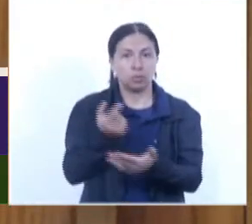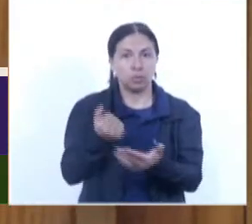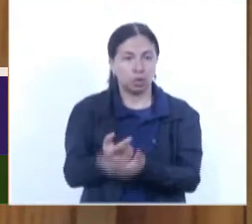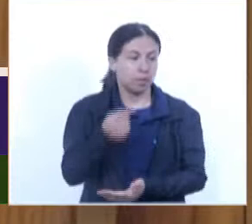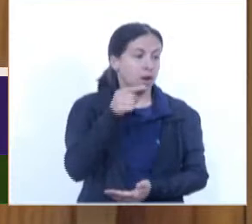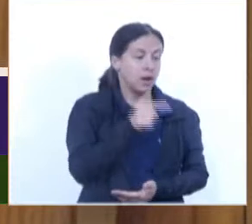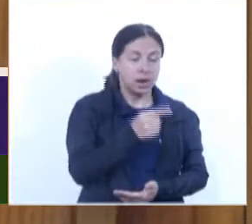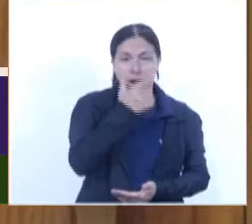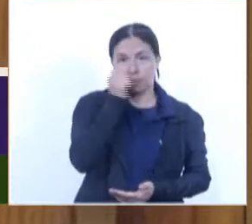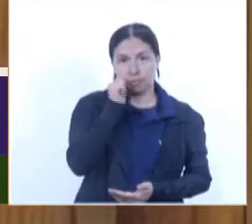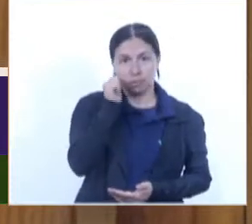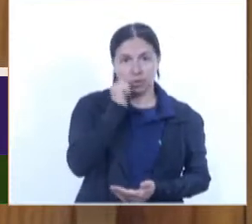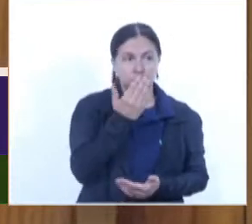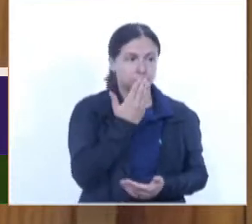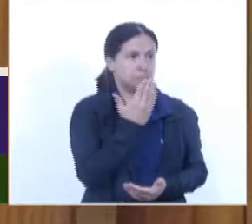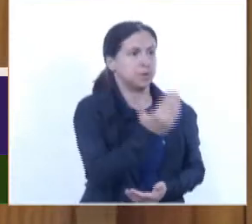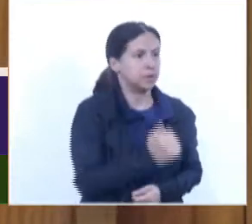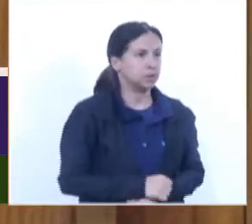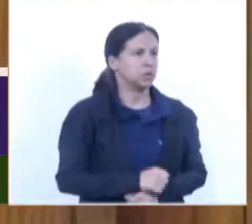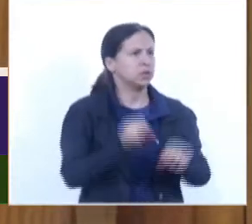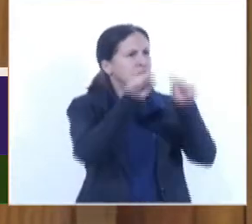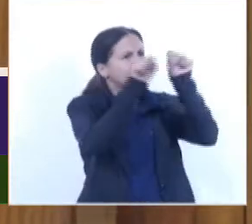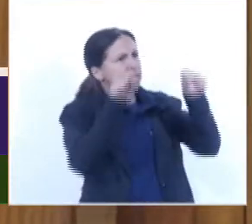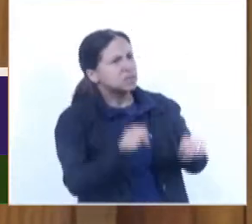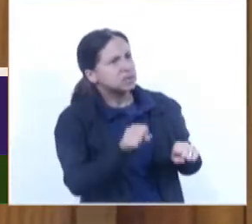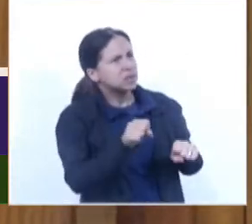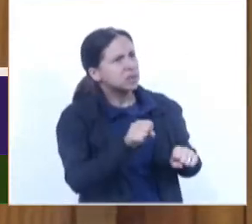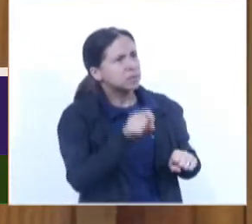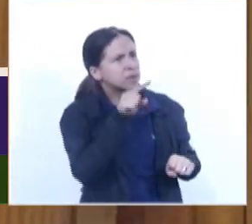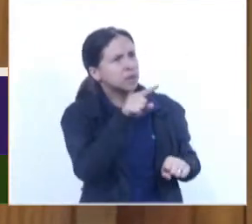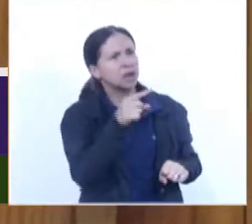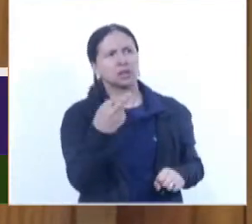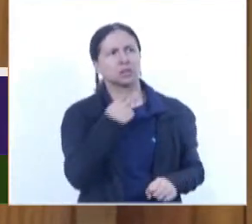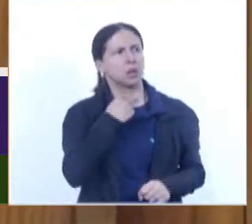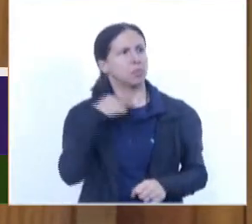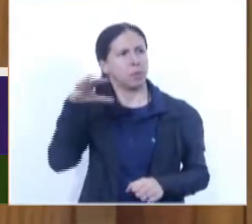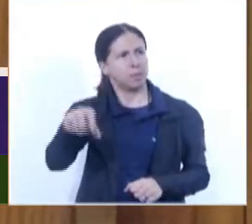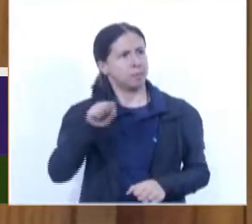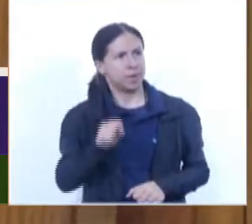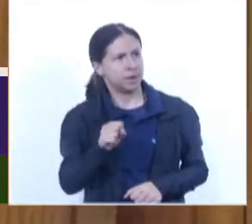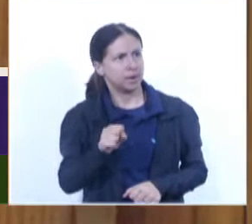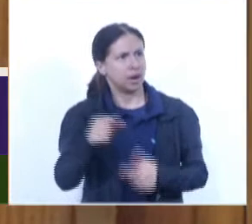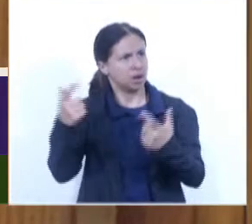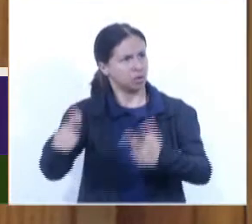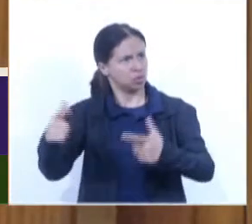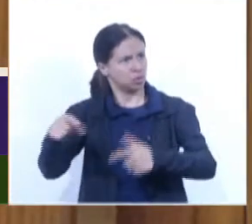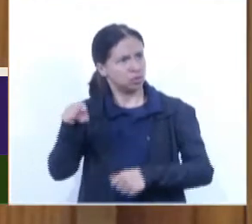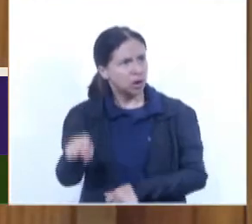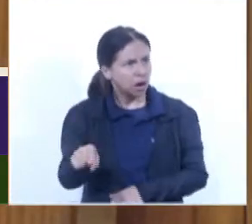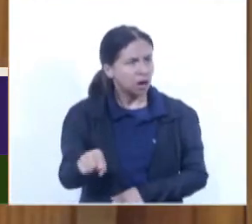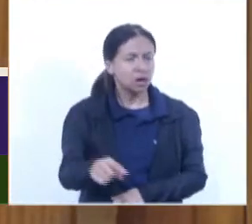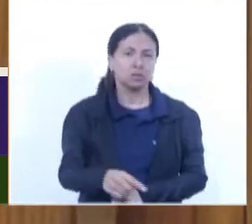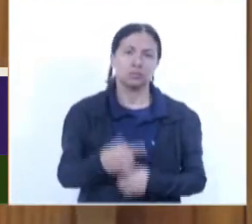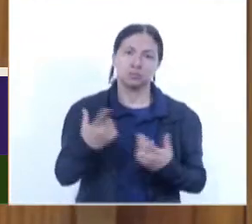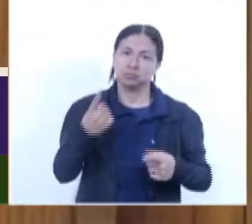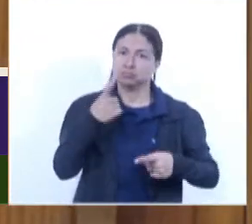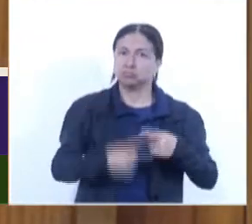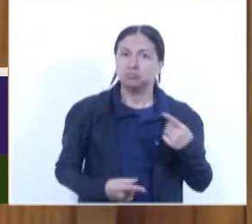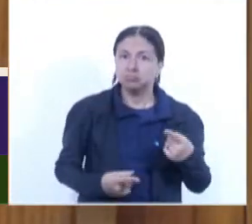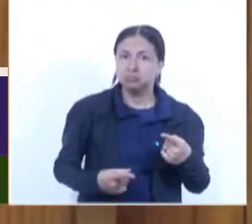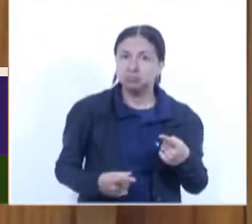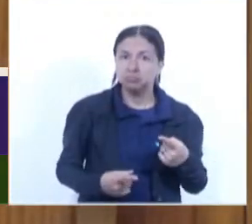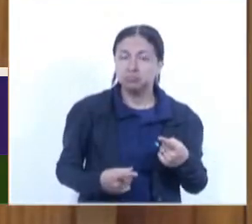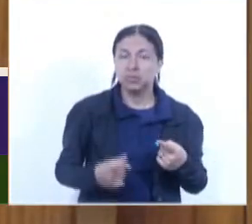aí o sistema fala da indisponibilidade da retirada da cesta básica dos locais credenciados aqui tem o número do protocolo